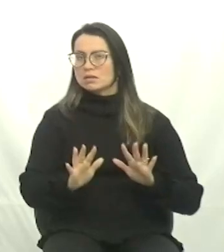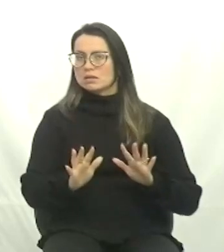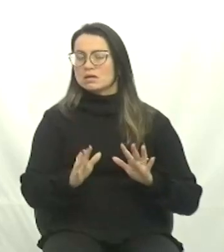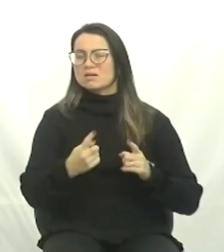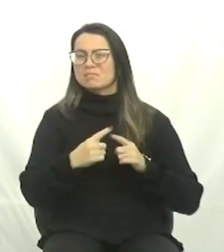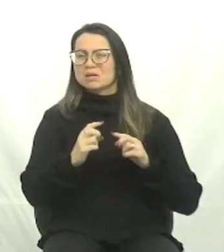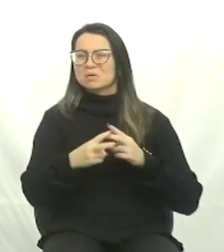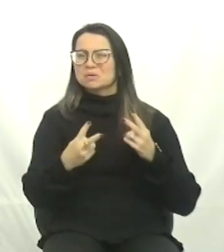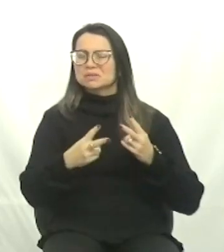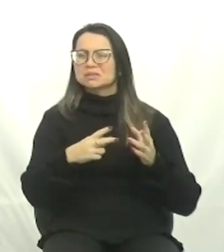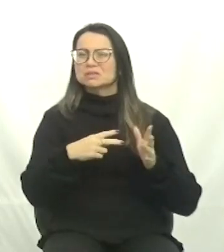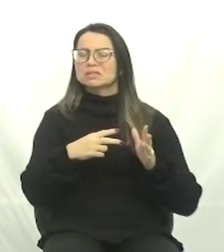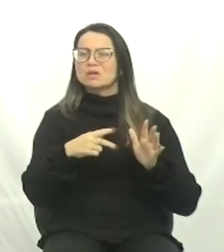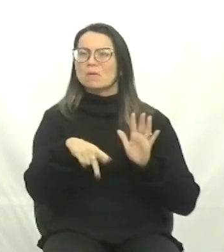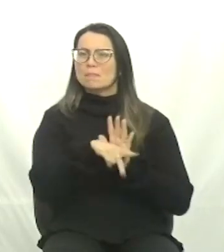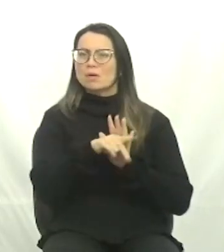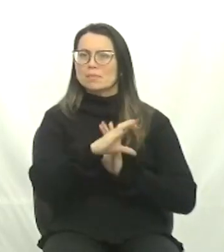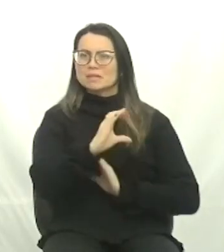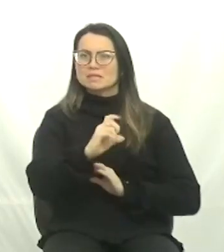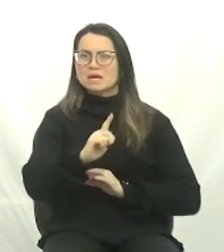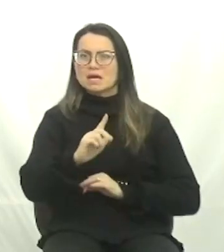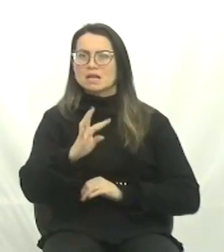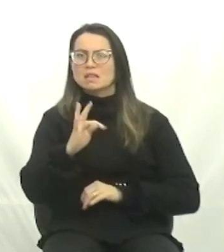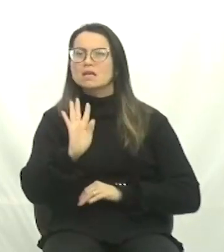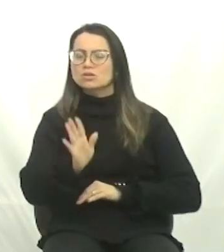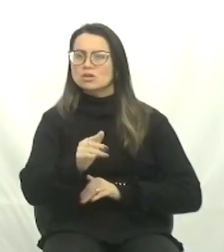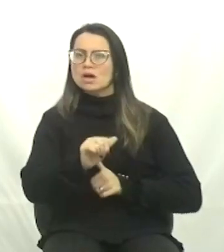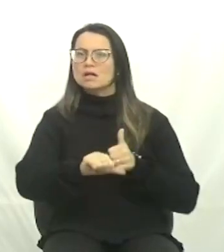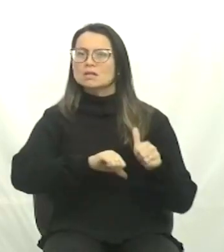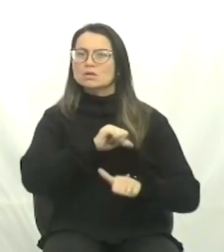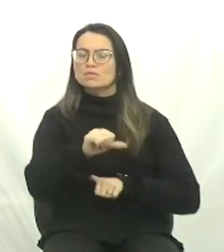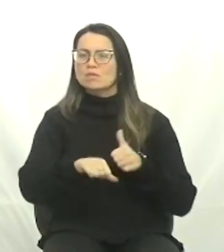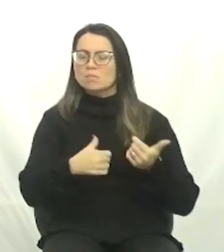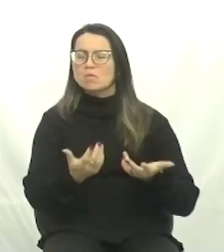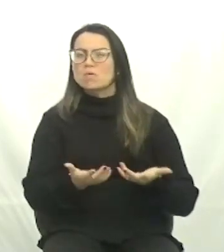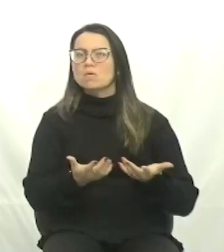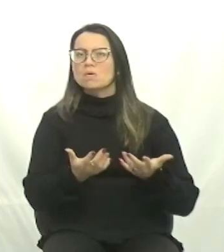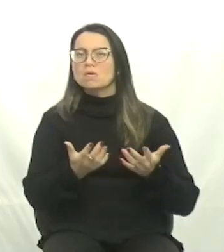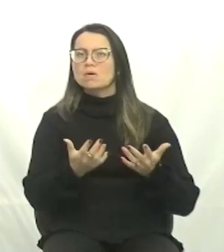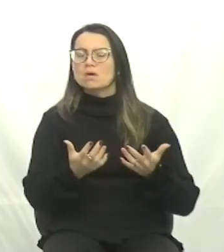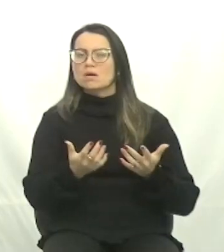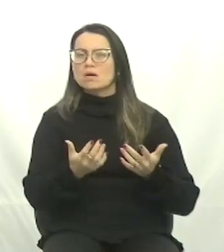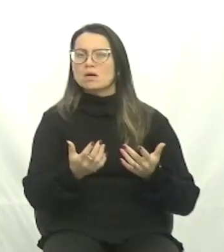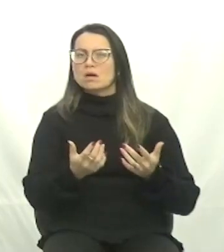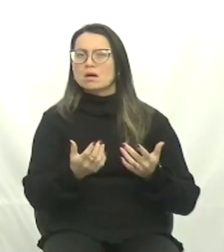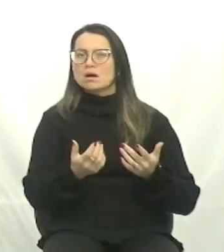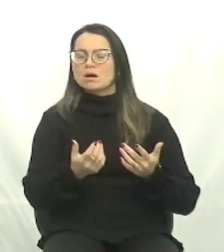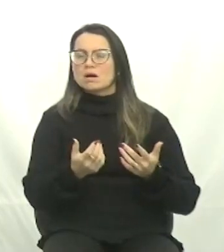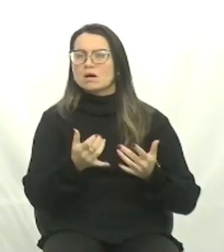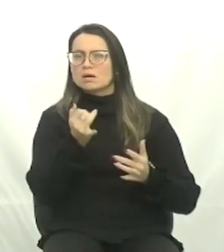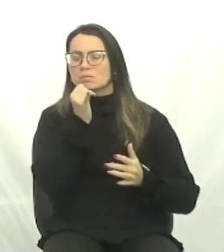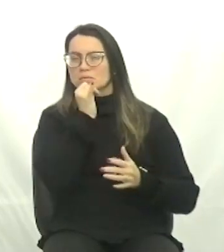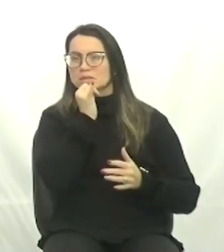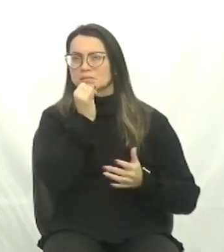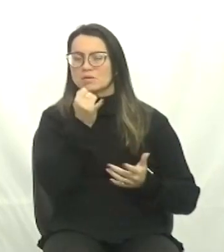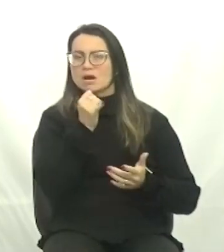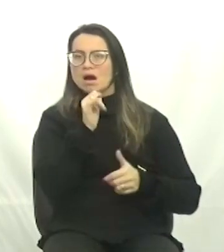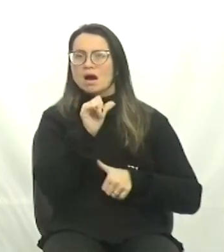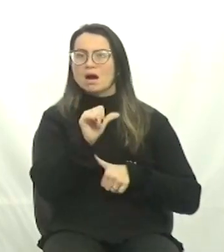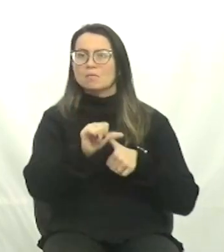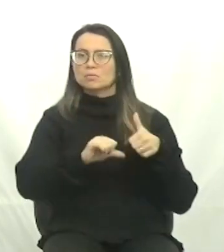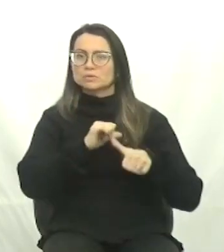abolida pela reforma trabalhista, homologação no sindicato, tendo também que a própria reforma trabalhista, o vereador Toninho sabe muito